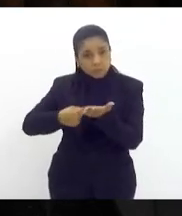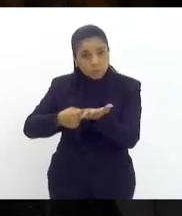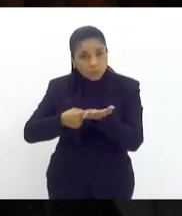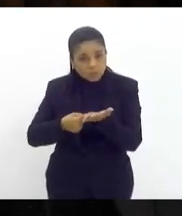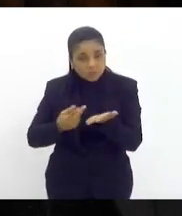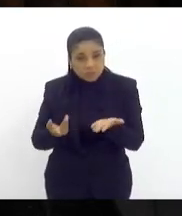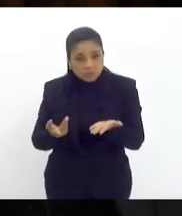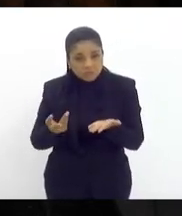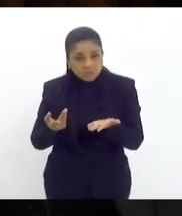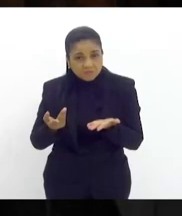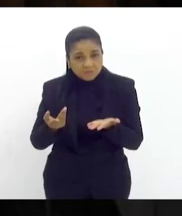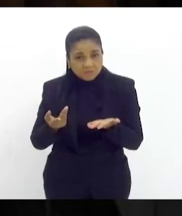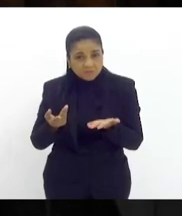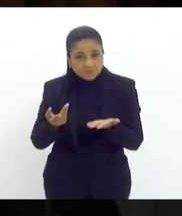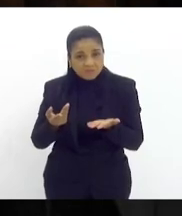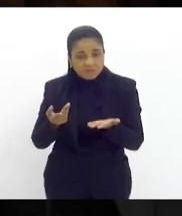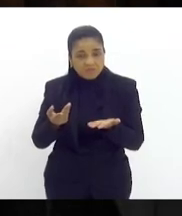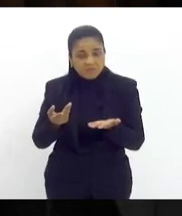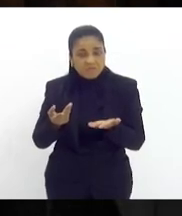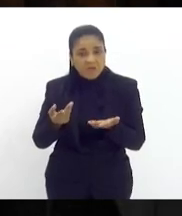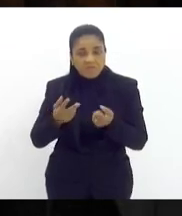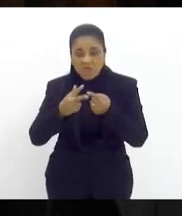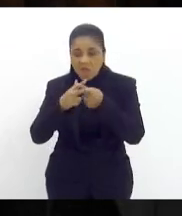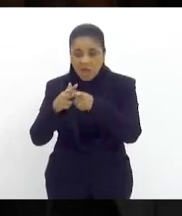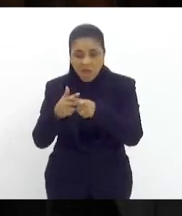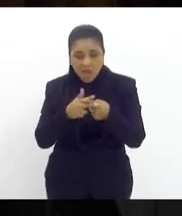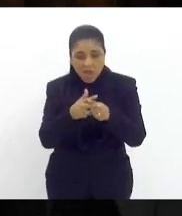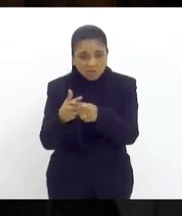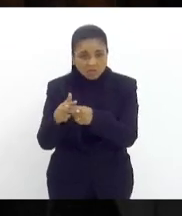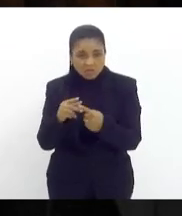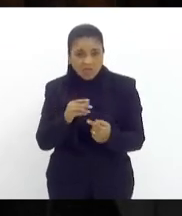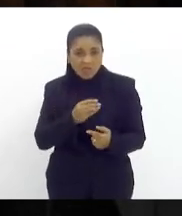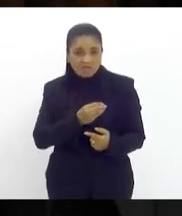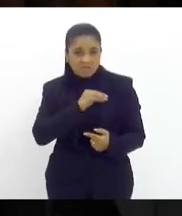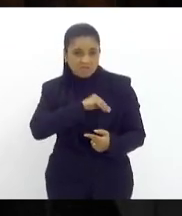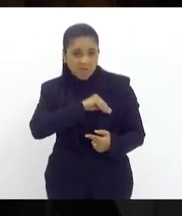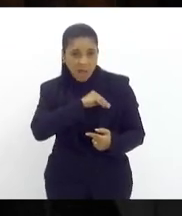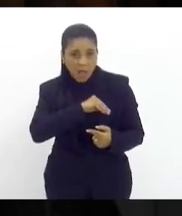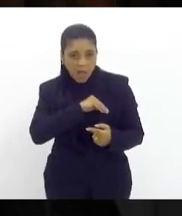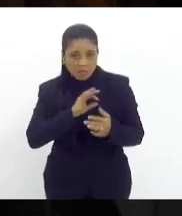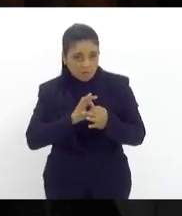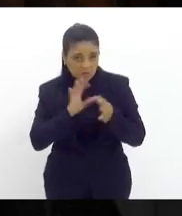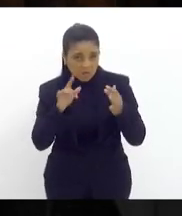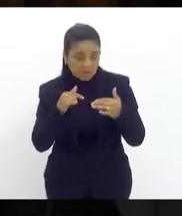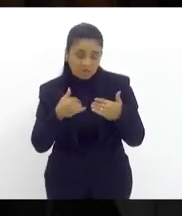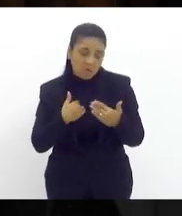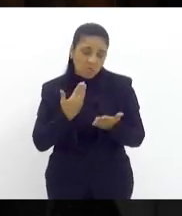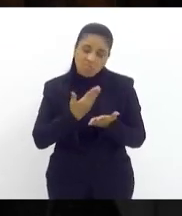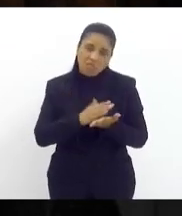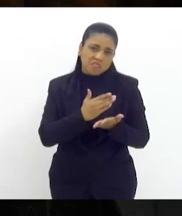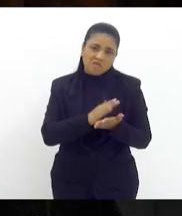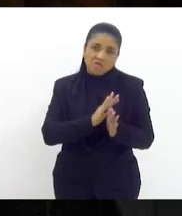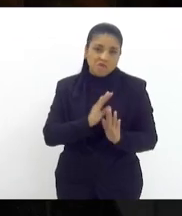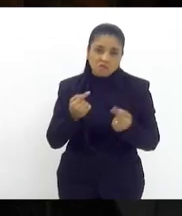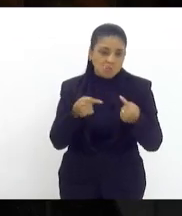ele fica livre para reajustar salário mínimo não porque ele não tem nada a ver com salário mínimo